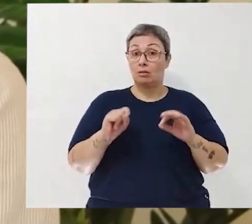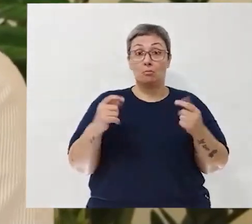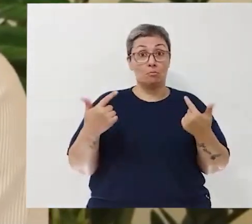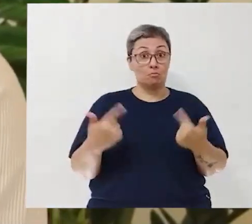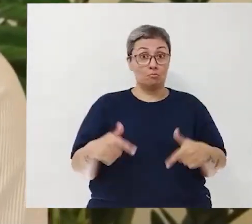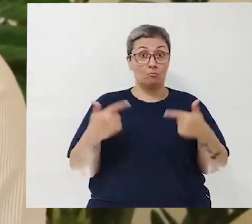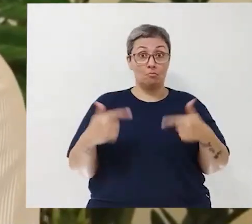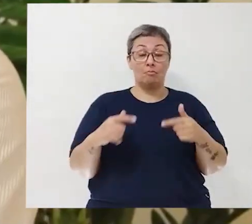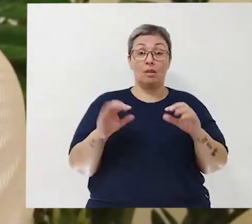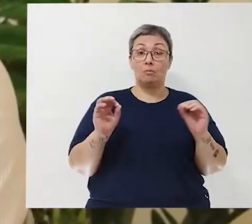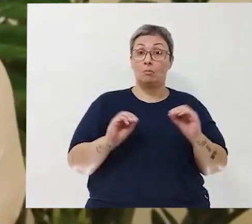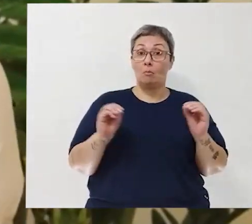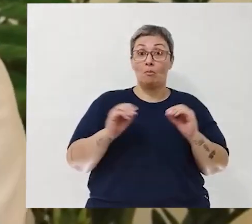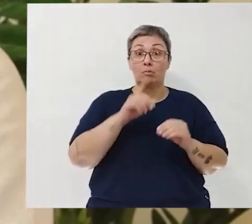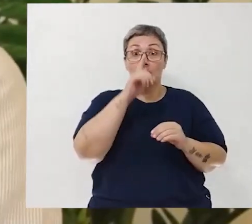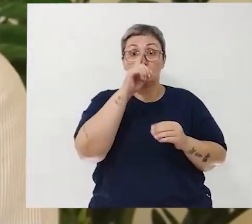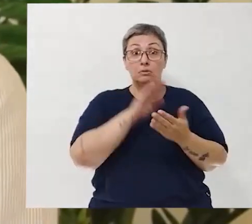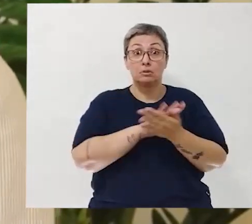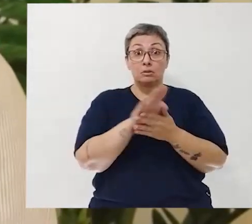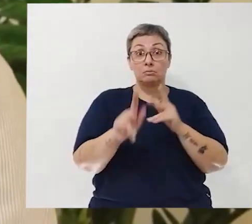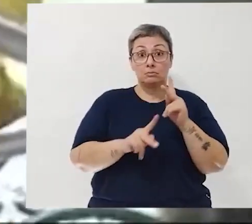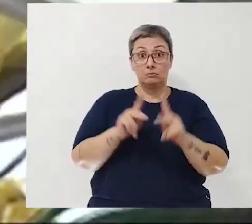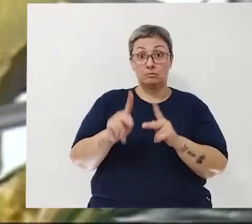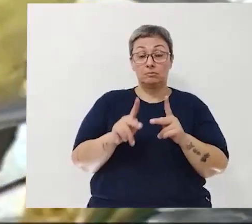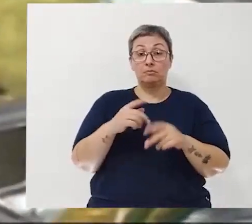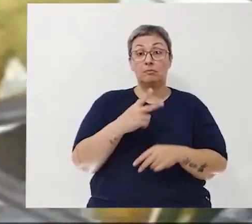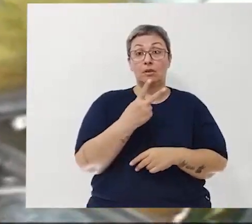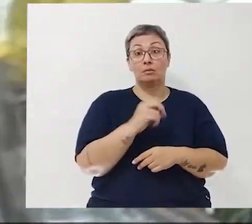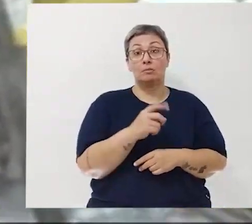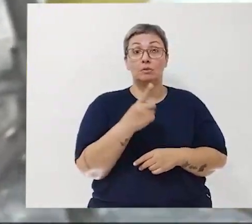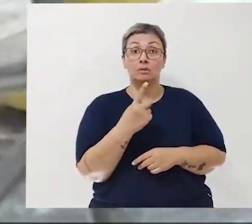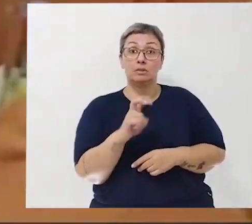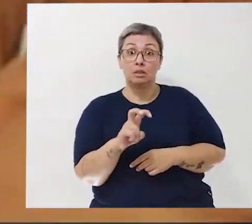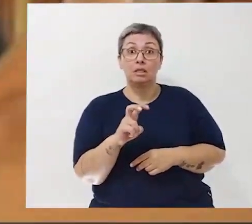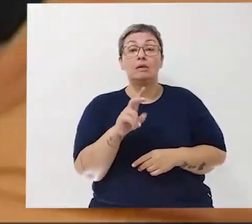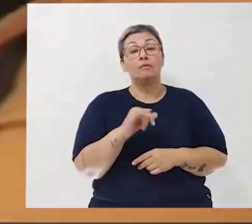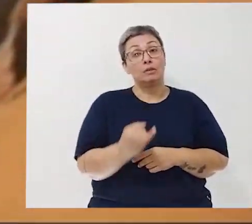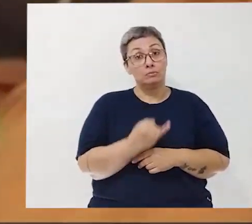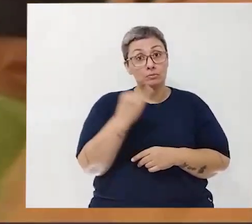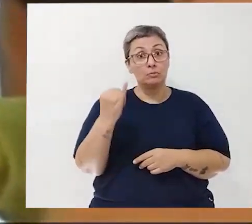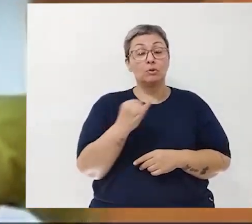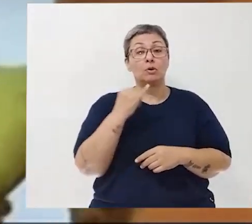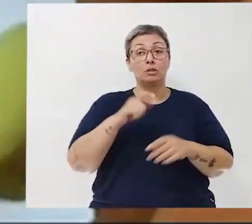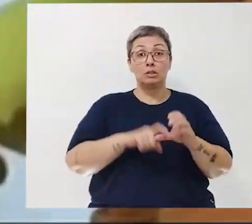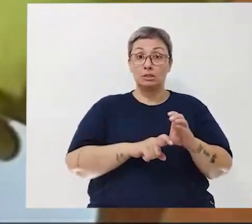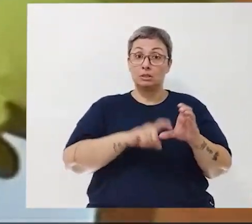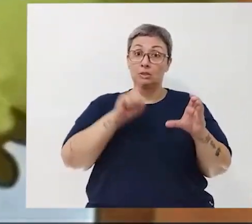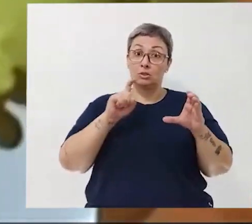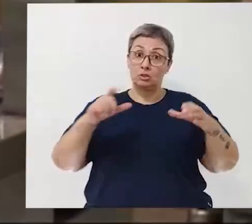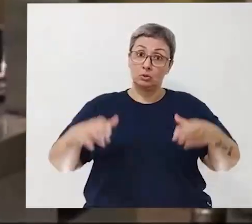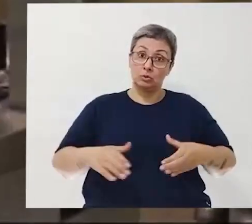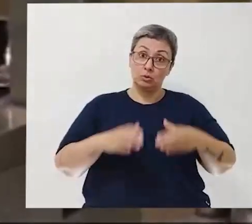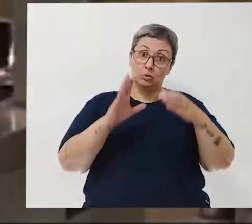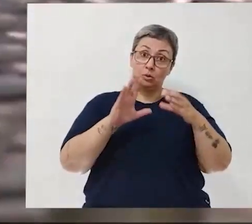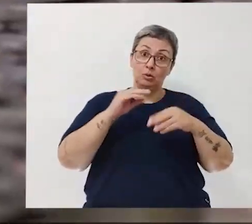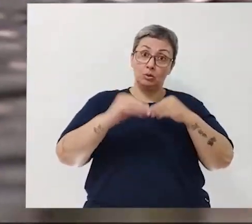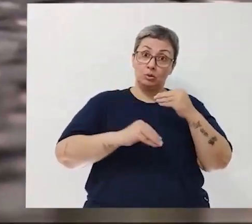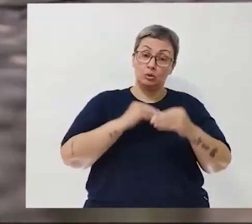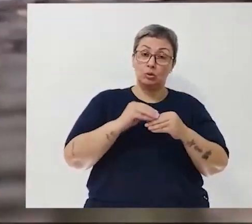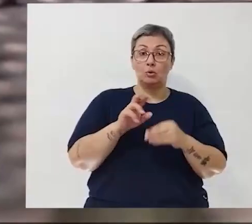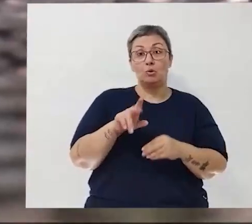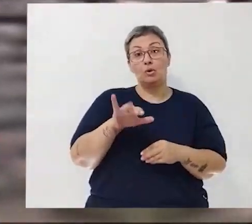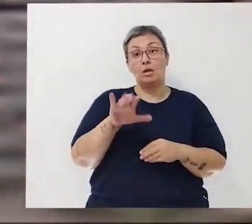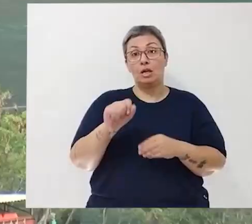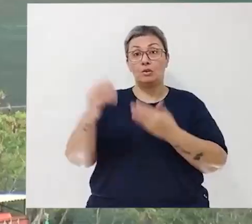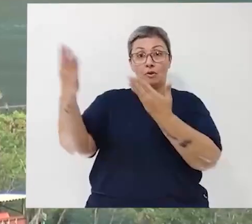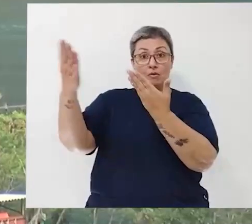sem trazer riscos à população. 2015 também será importante para a independência do centro nuclear. O urânio que é tratado